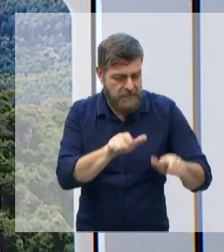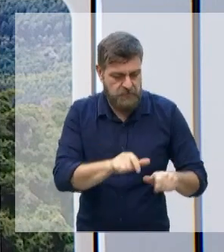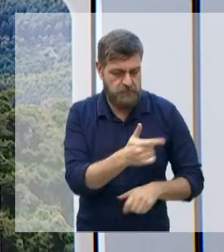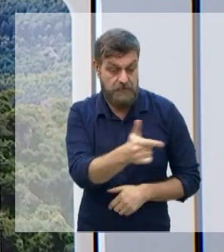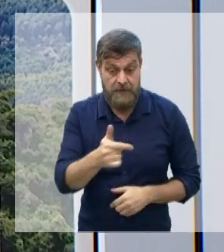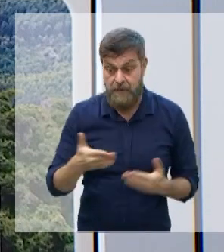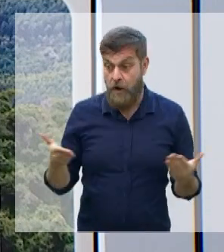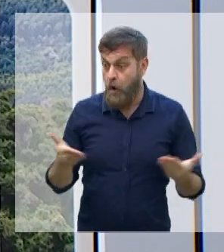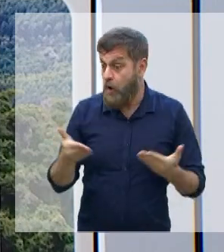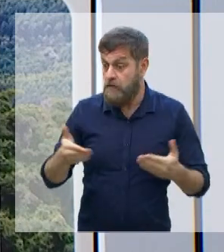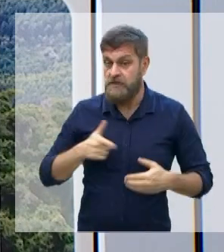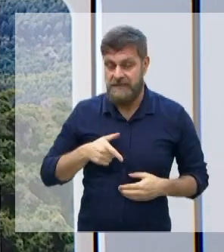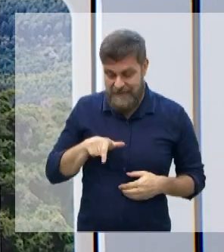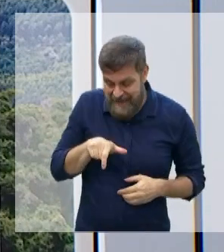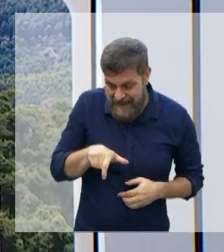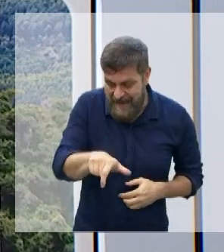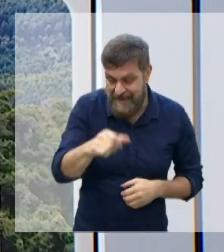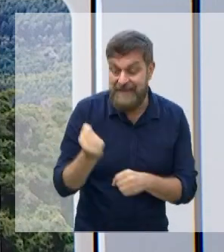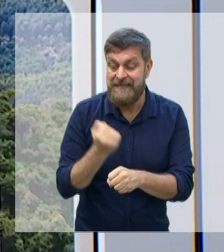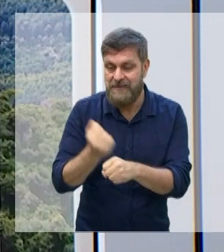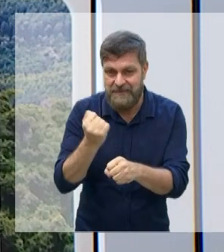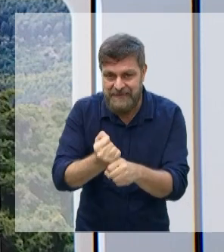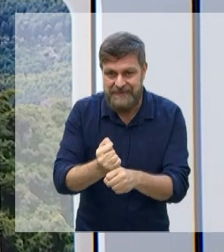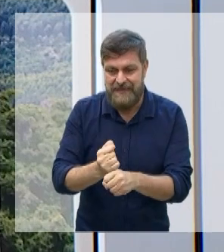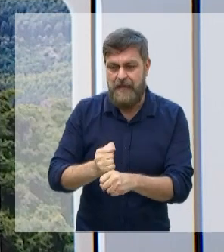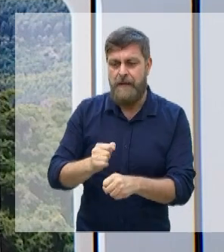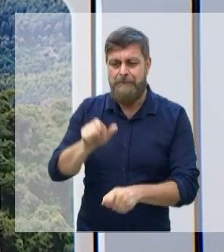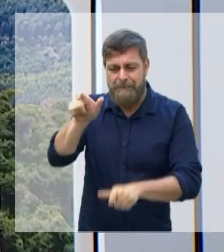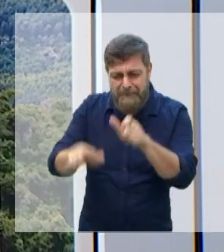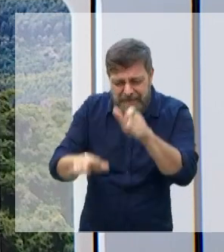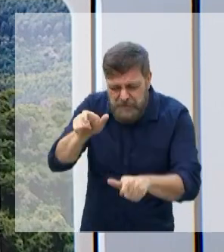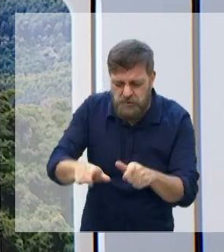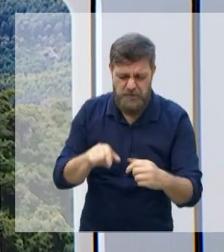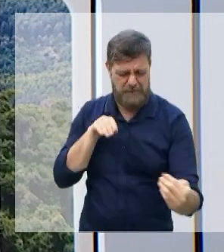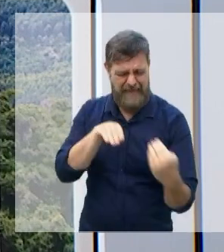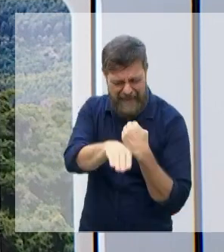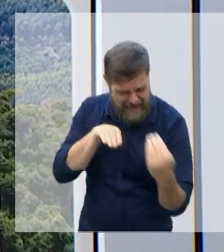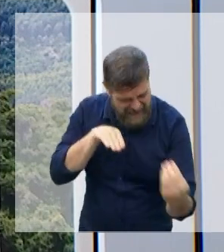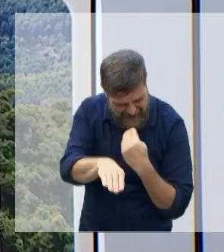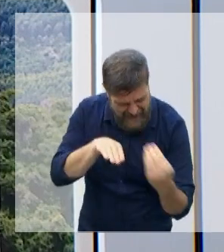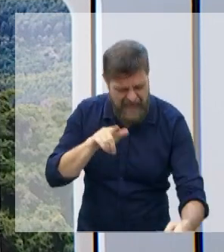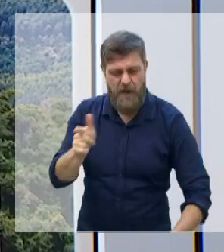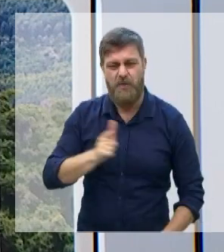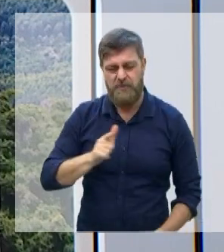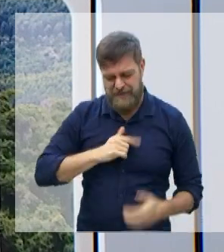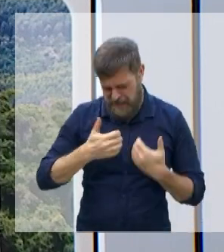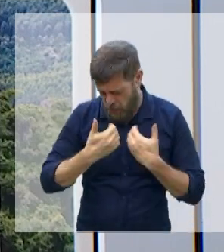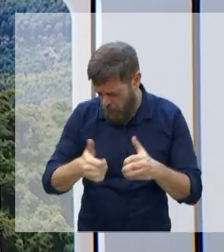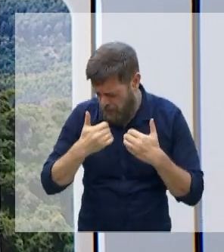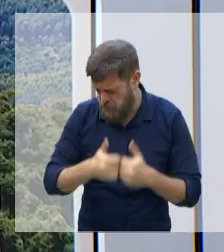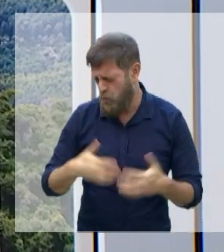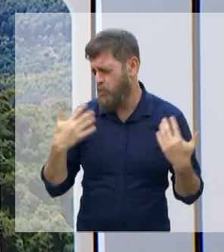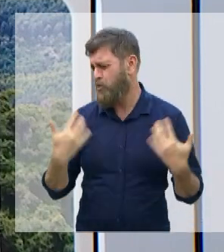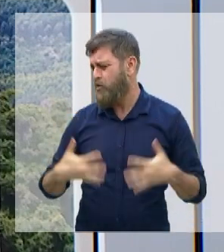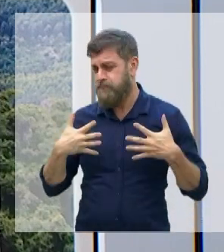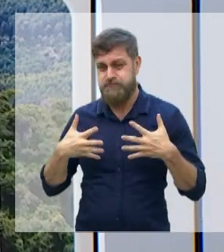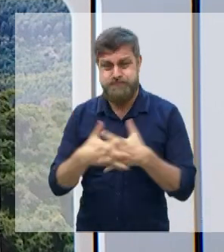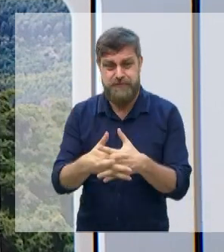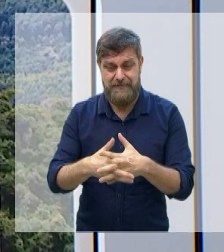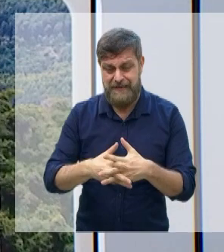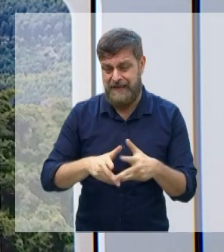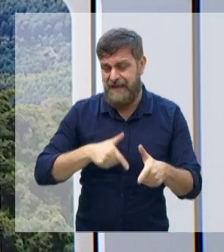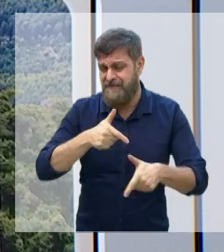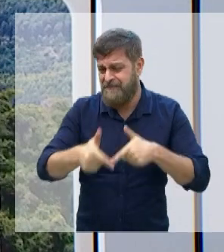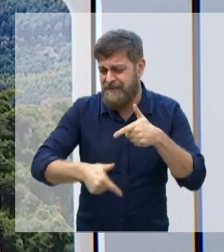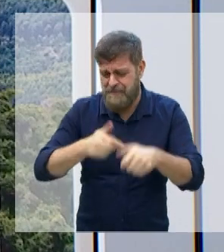ambiente como o que nós temos que é um ambiente de intenso trânsito movimento de veículos e ônibus isso se torna um trabalho